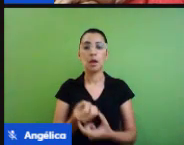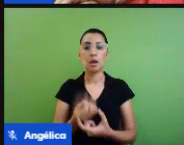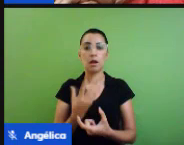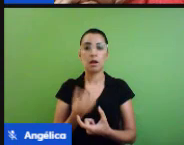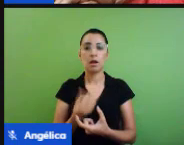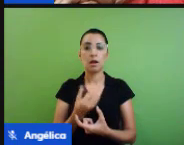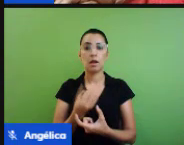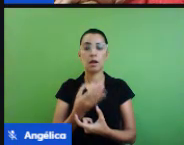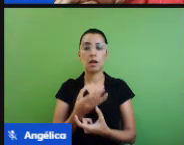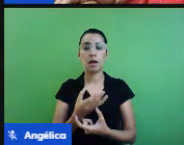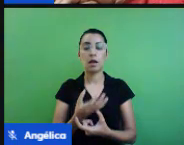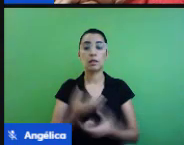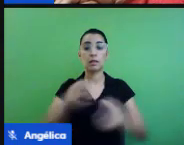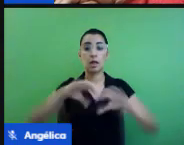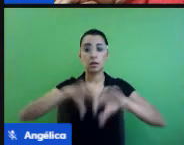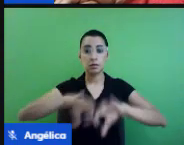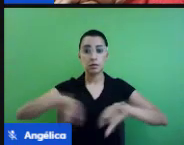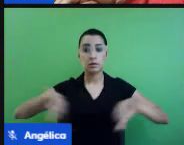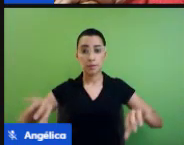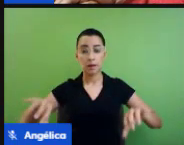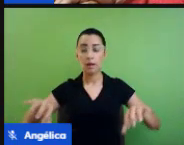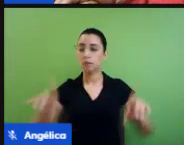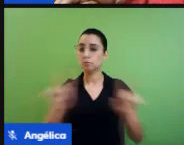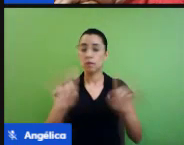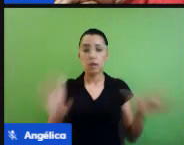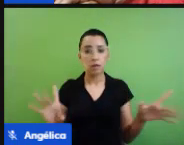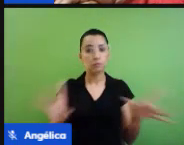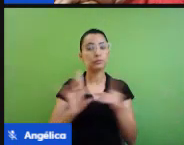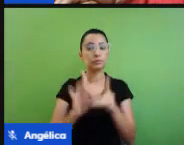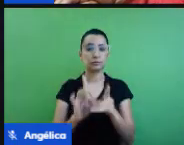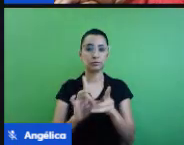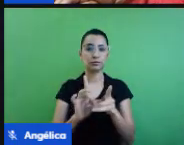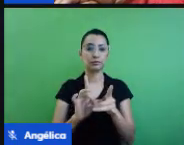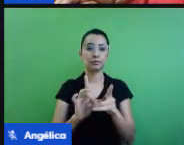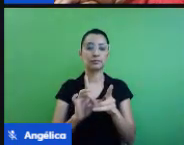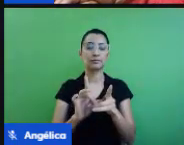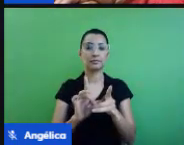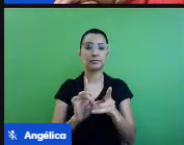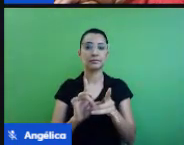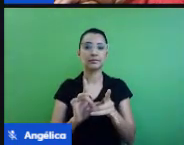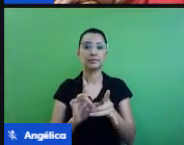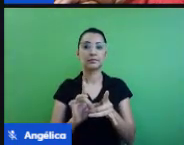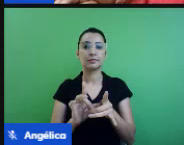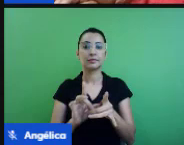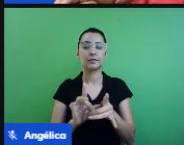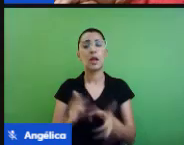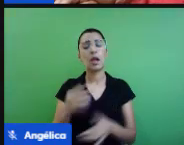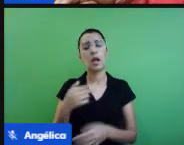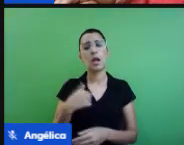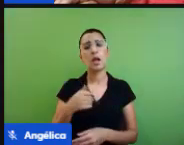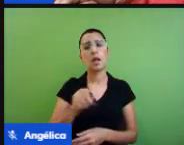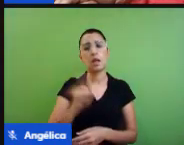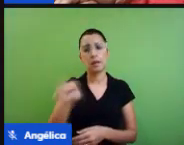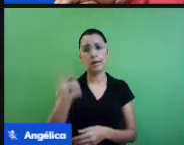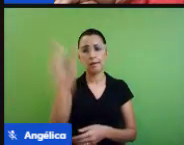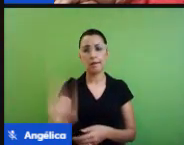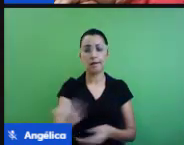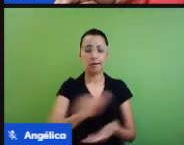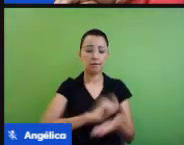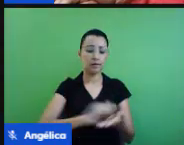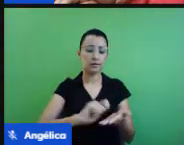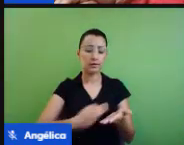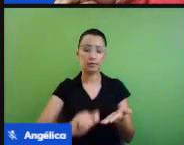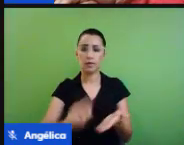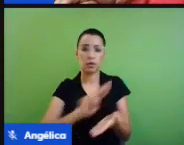de aprendizagem. Nós não ofertamos nada, simplesmente, ela vai escrever o próprio nome dela por escrever.